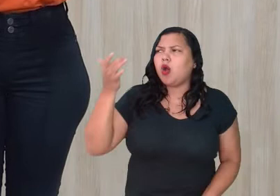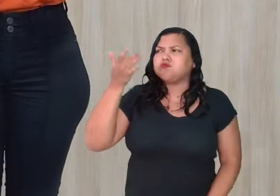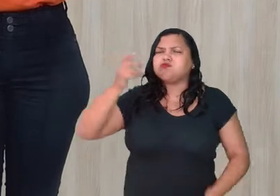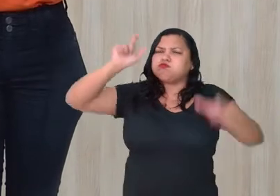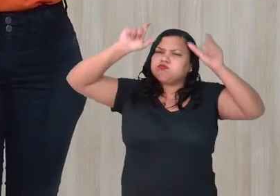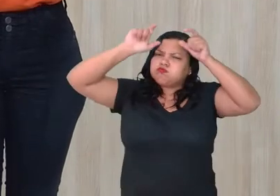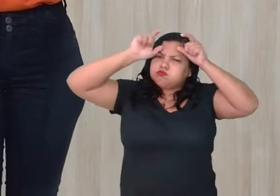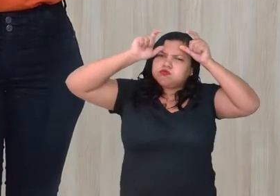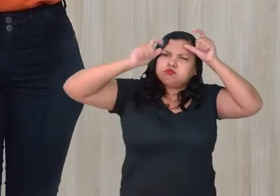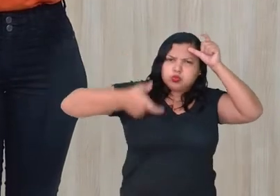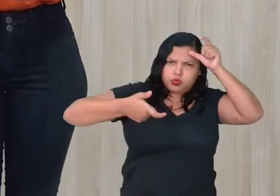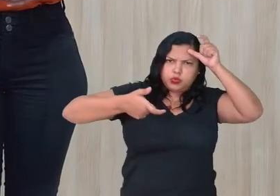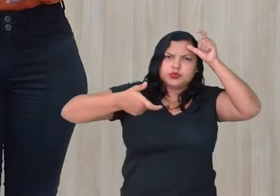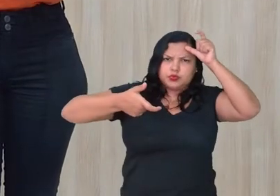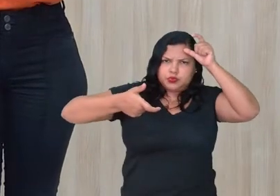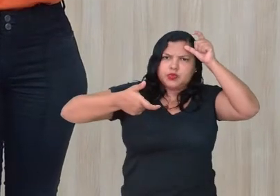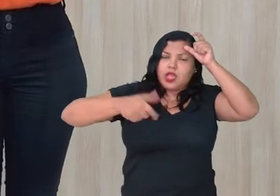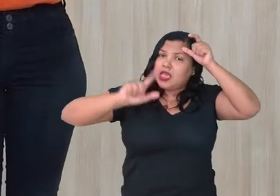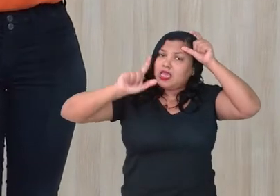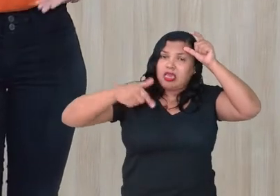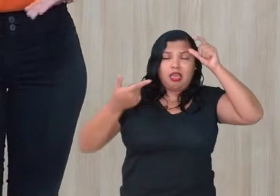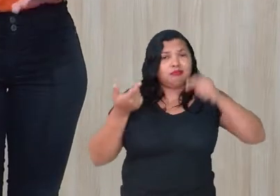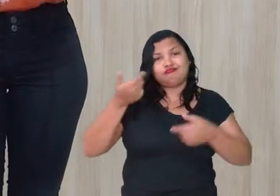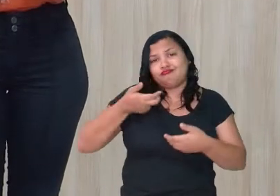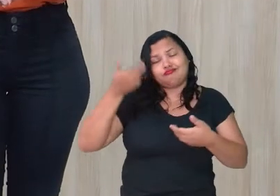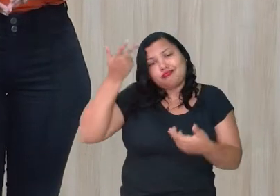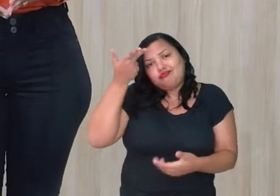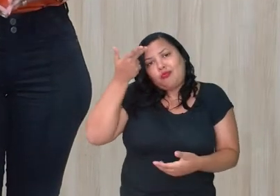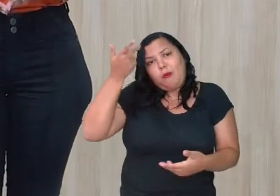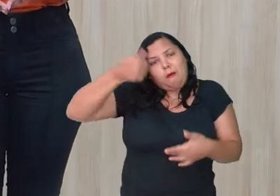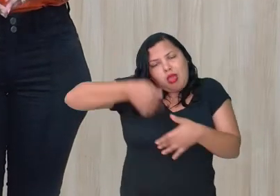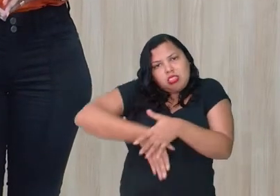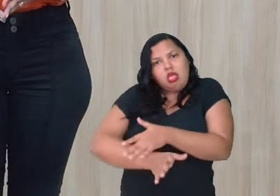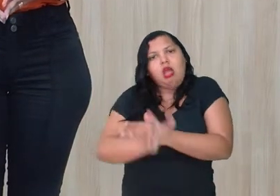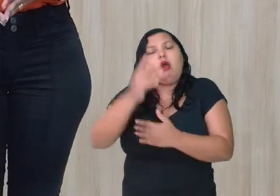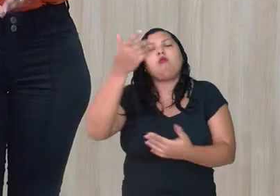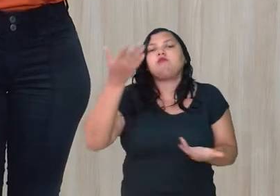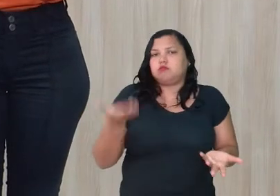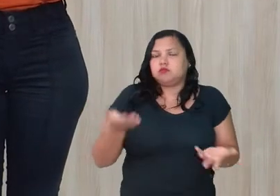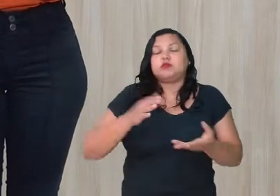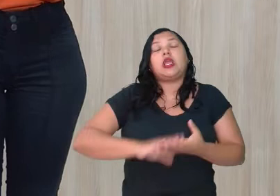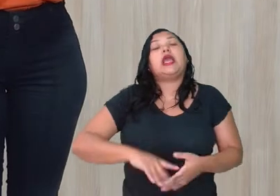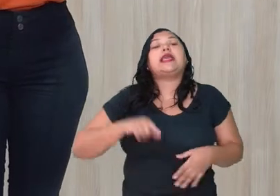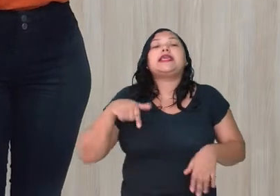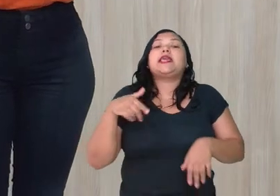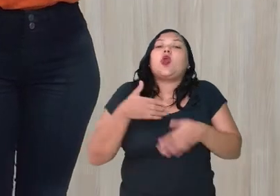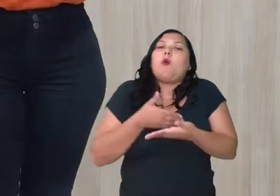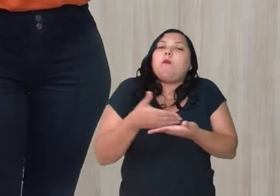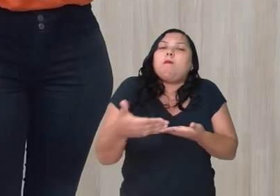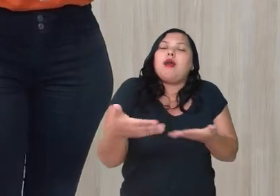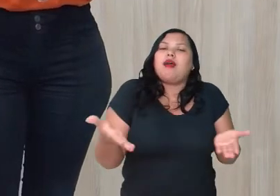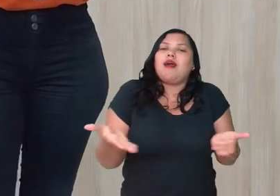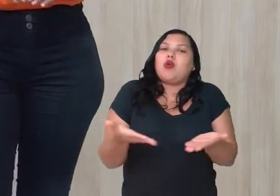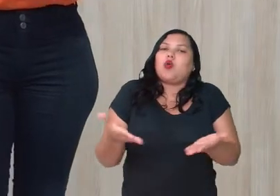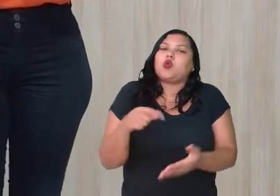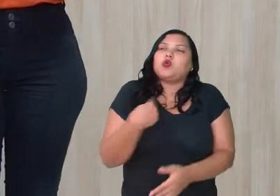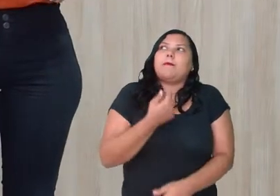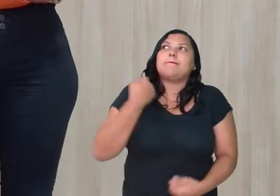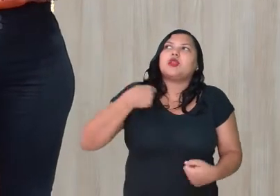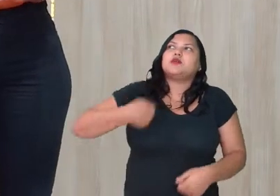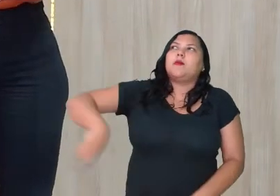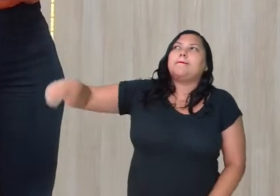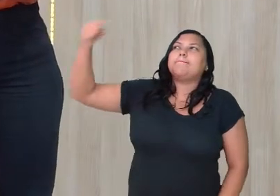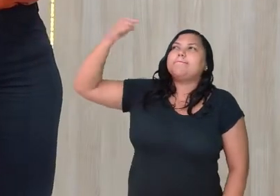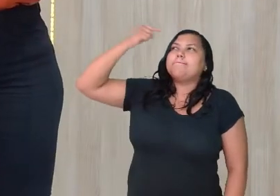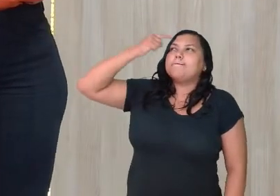transtornos de aprendizagem que são muito comuns na nossa realidade na escola e que a partir de agora a gente vai precisar pensar num